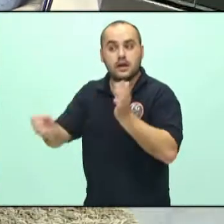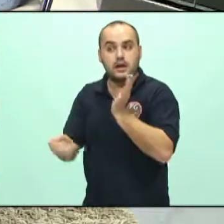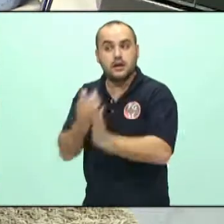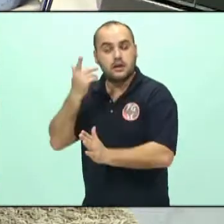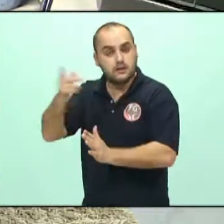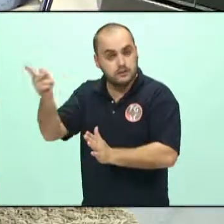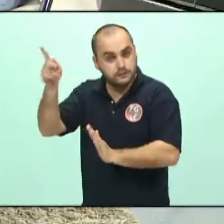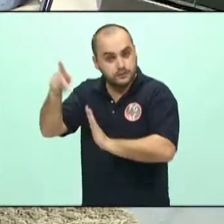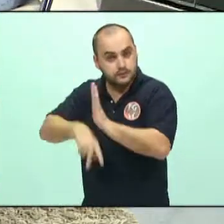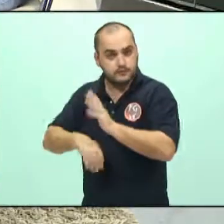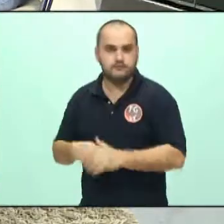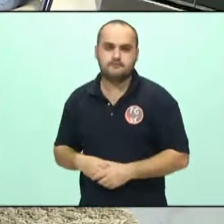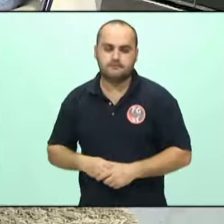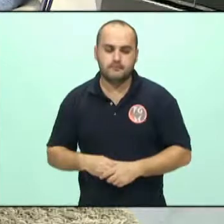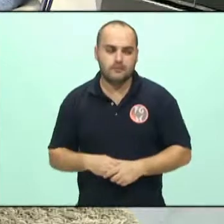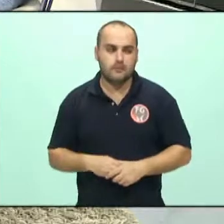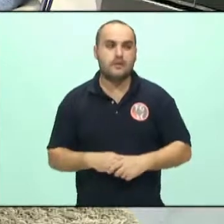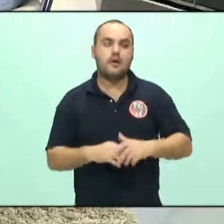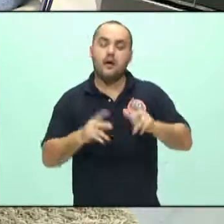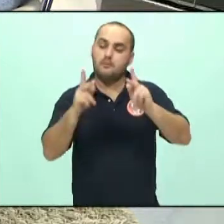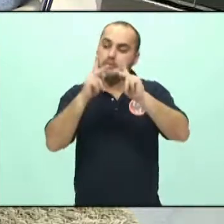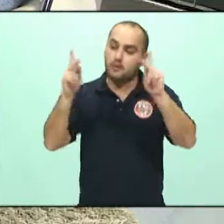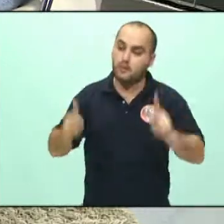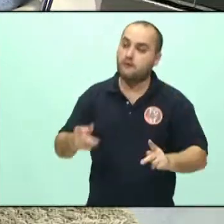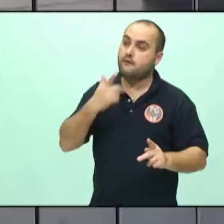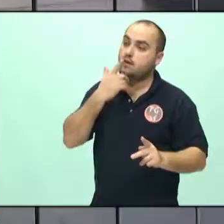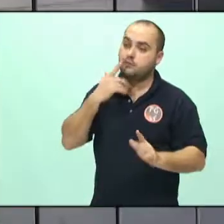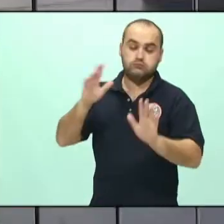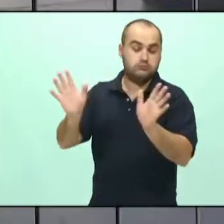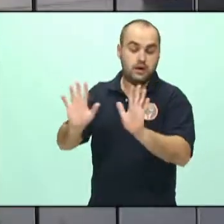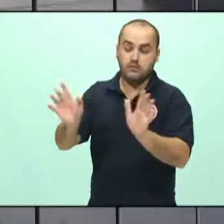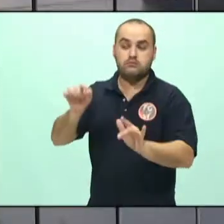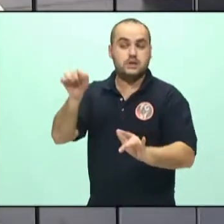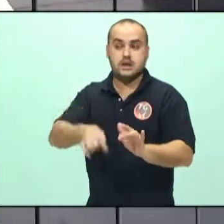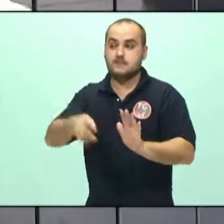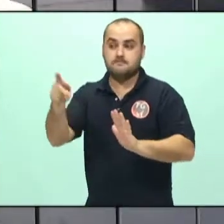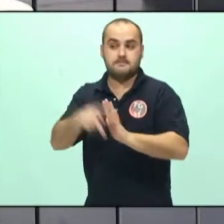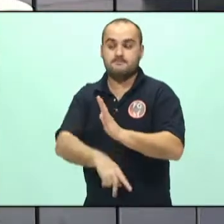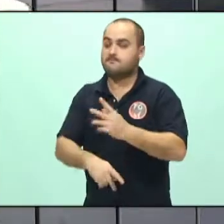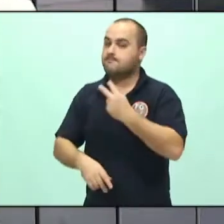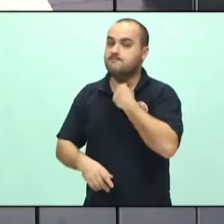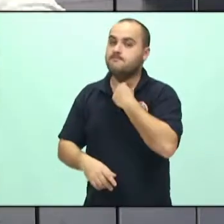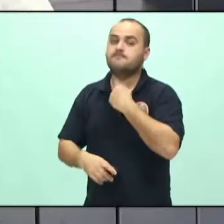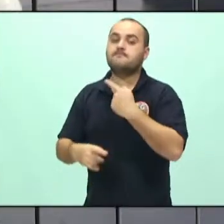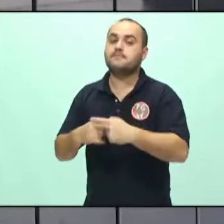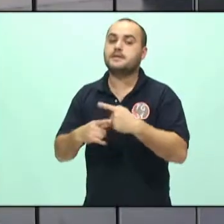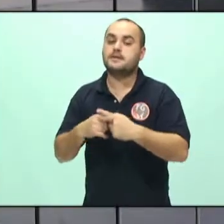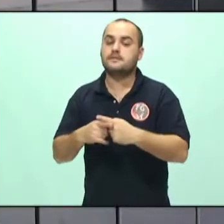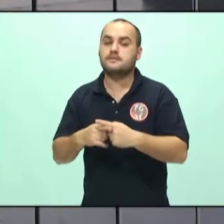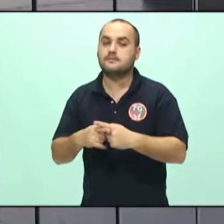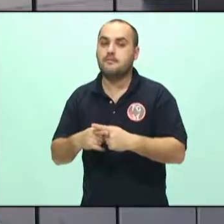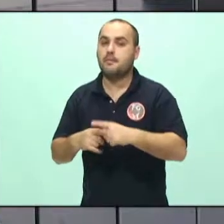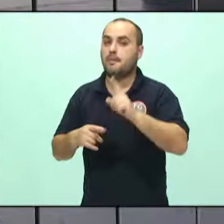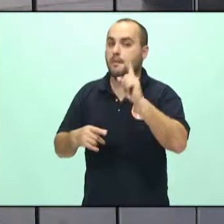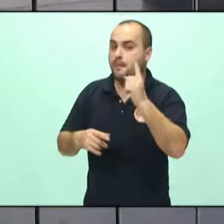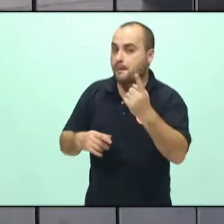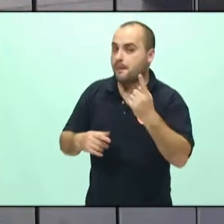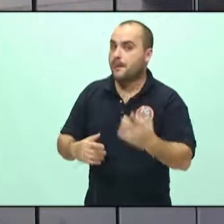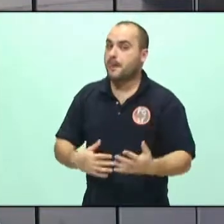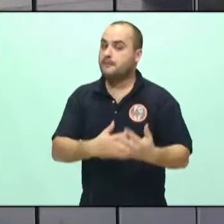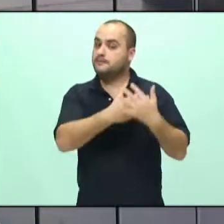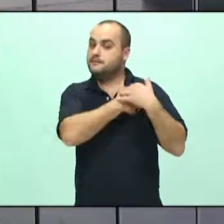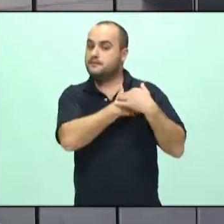a procuradoria. E a procuradoria da Câmara disse, não, esse projeto de lei a gente não pode fazer porque nós vamos atribuir uma função a